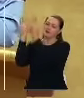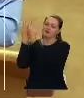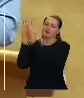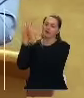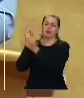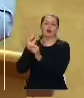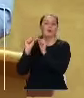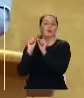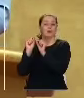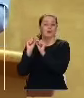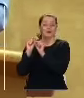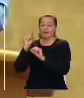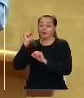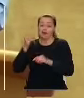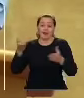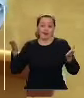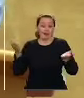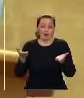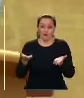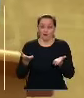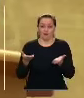é agora.